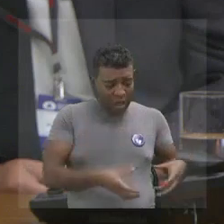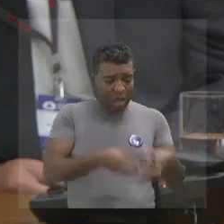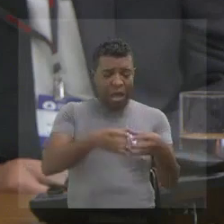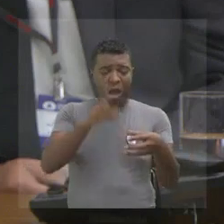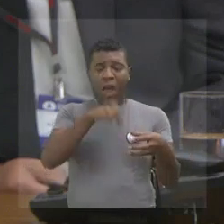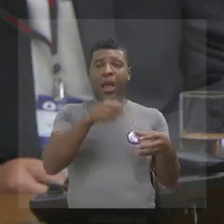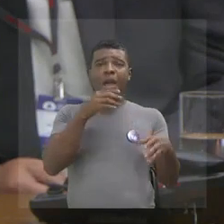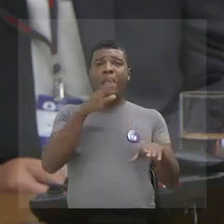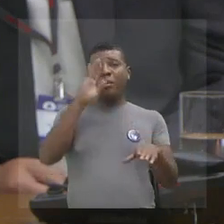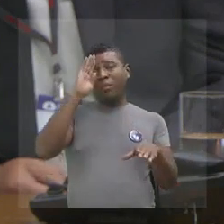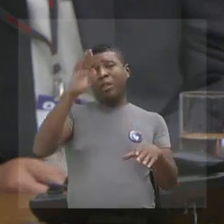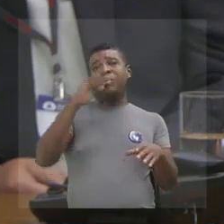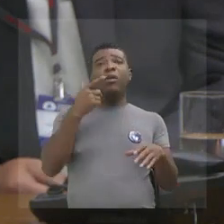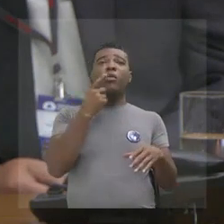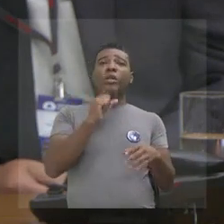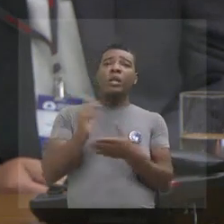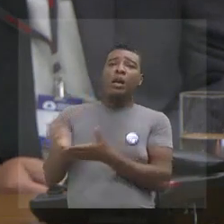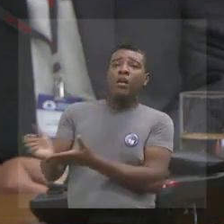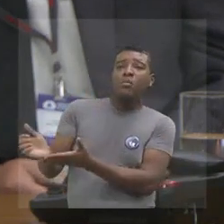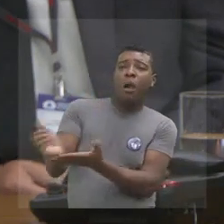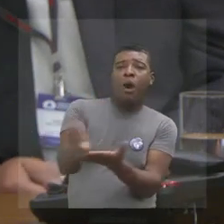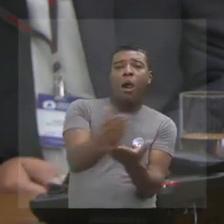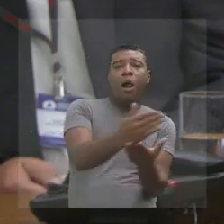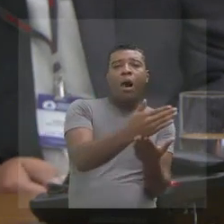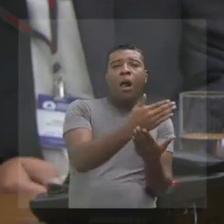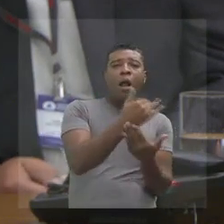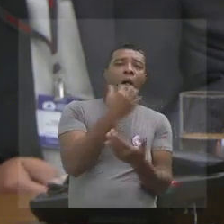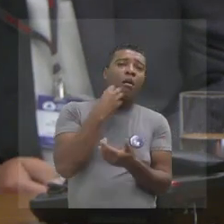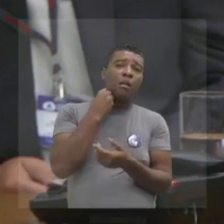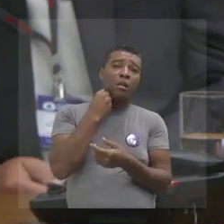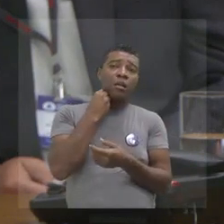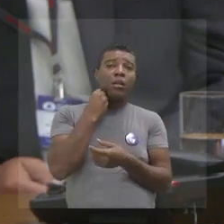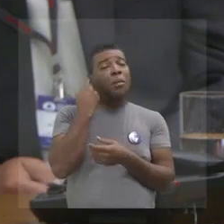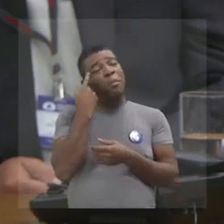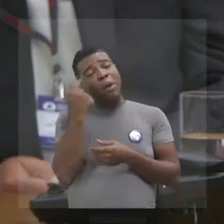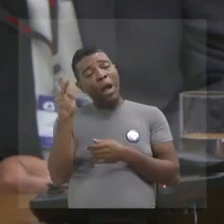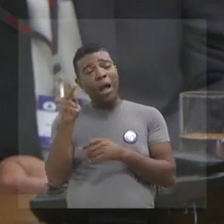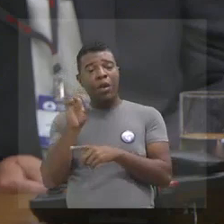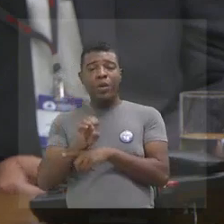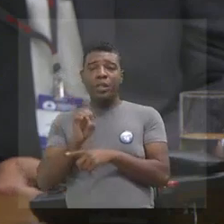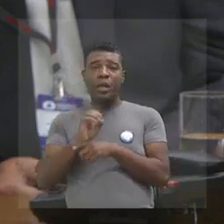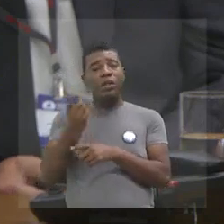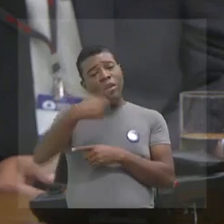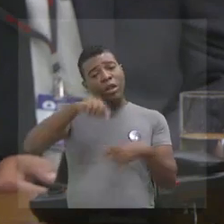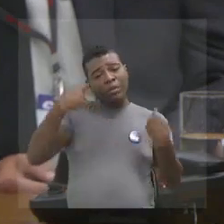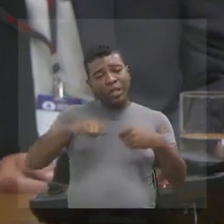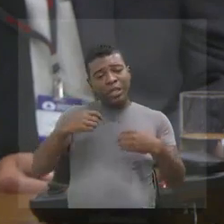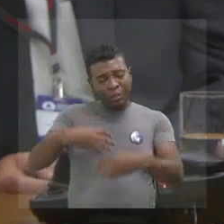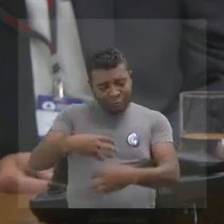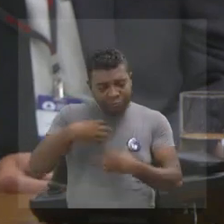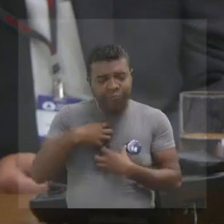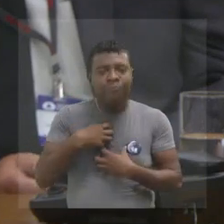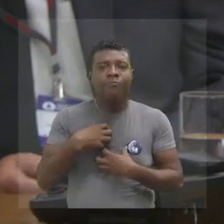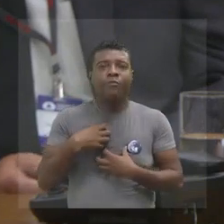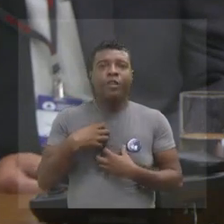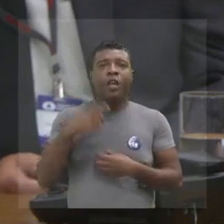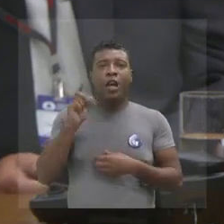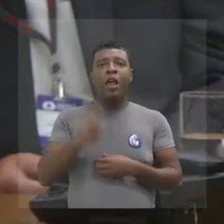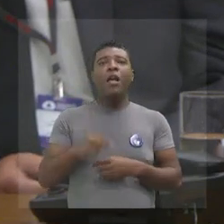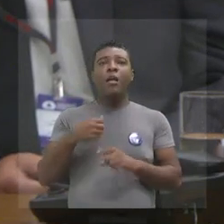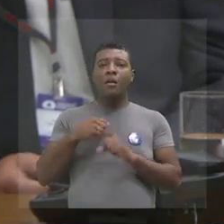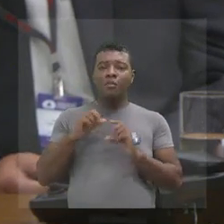é de recurso para o estado né então a gente tem que ter essa sensibilidade de buscar de correr atrás